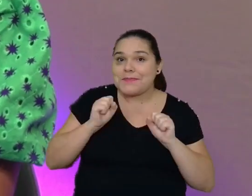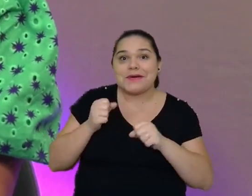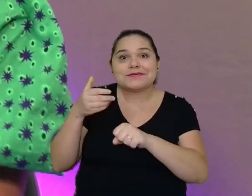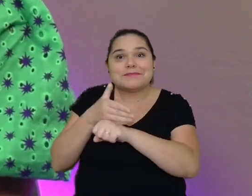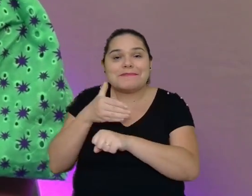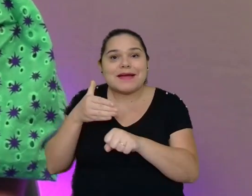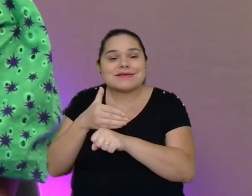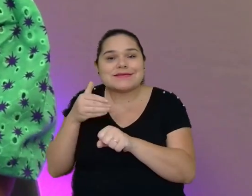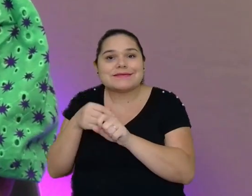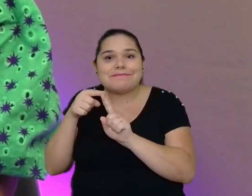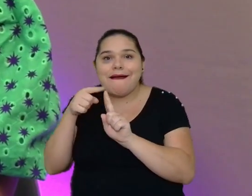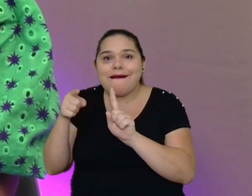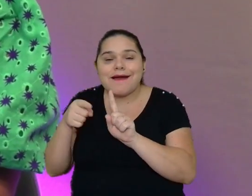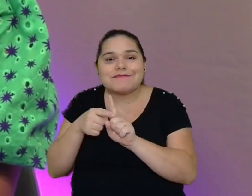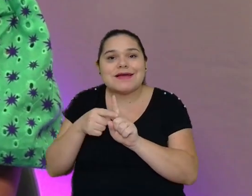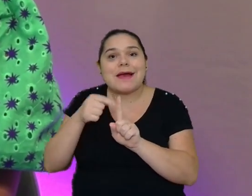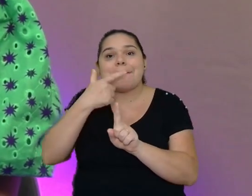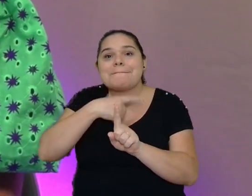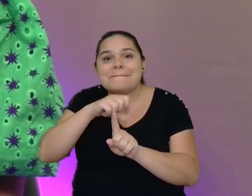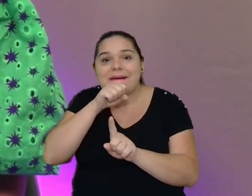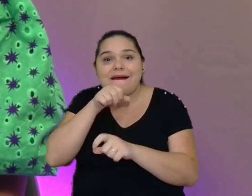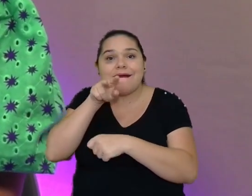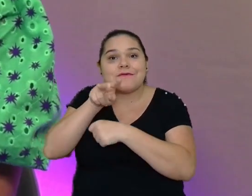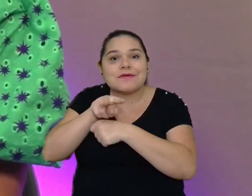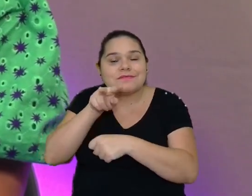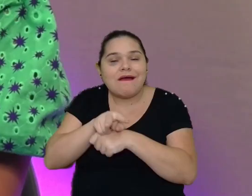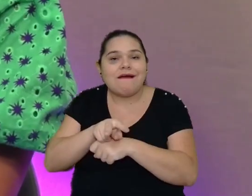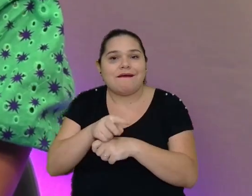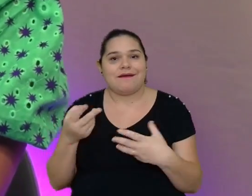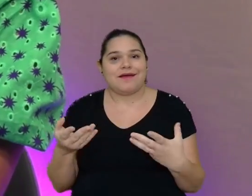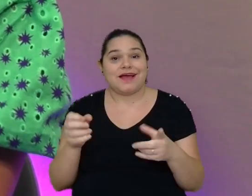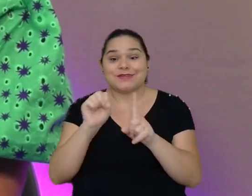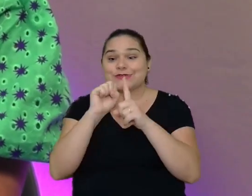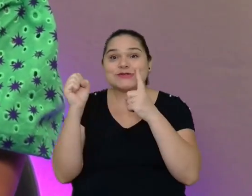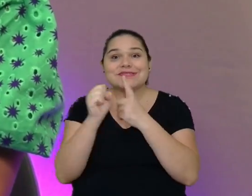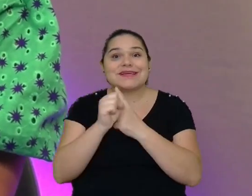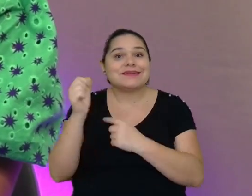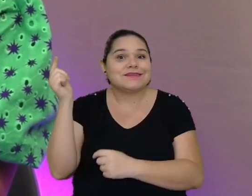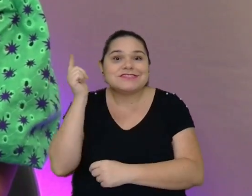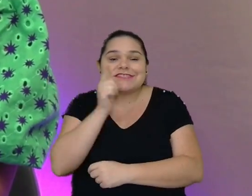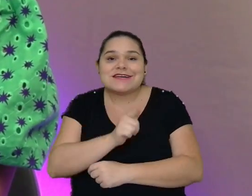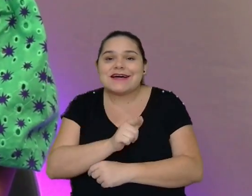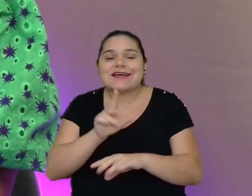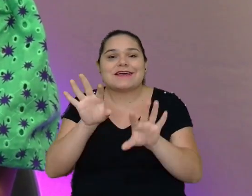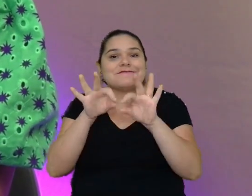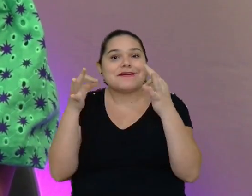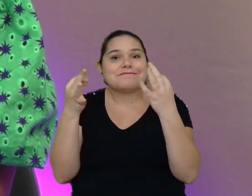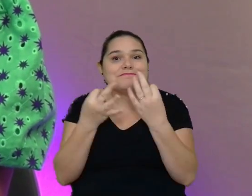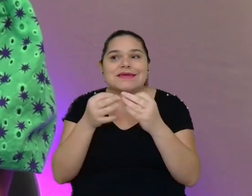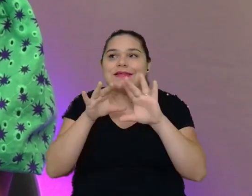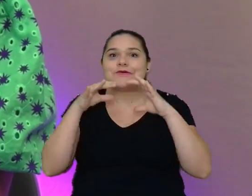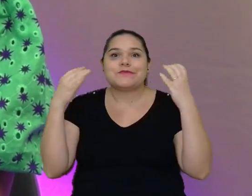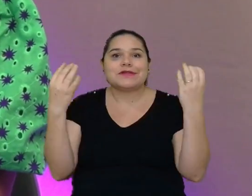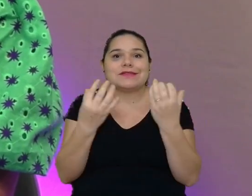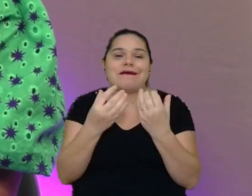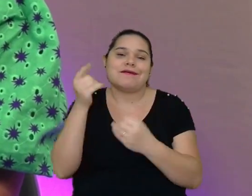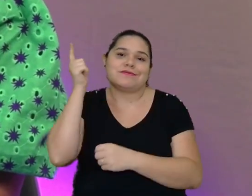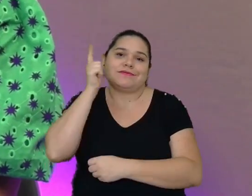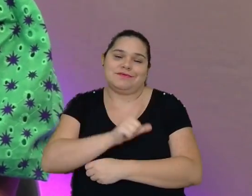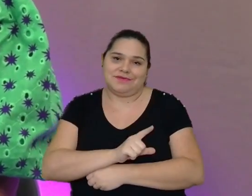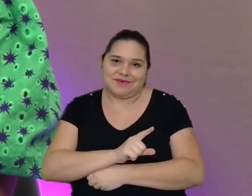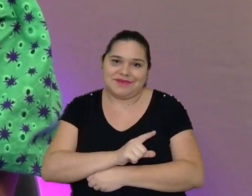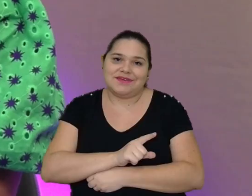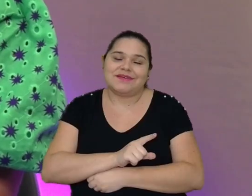de paternar, de ser pai, e como é que uma sociedade ganha no final do dia como uma família, uma comunidade. Então, essa revisão do debate